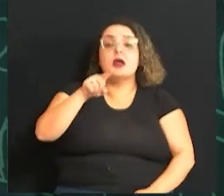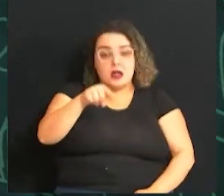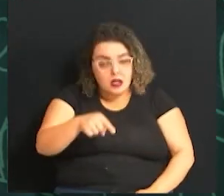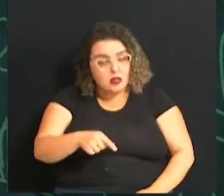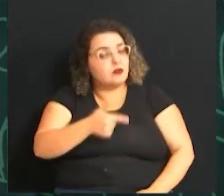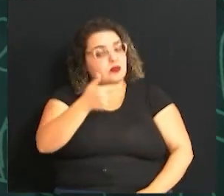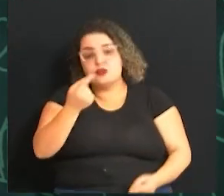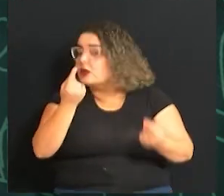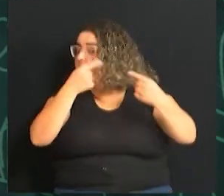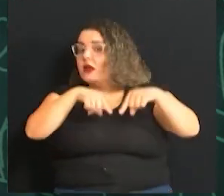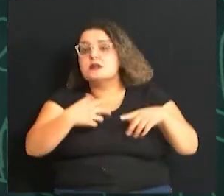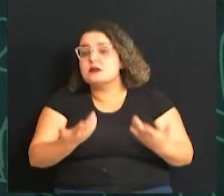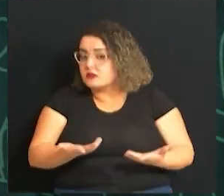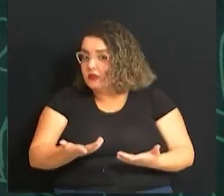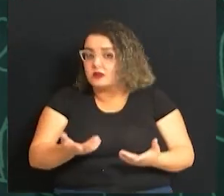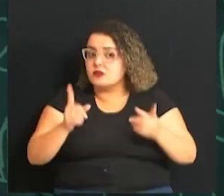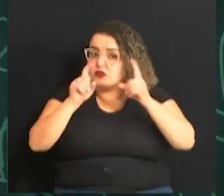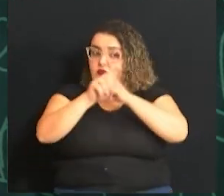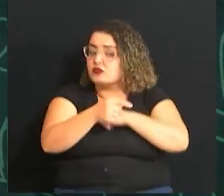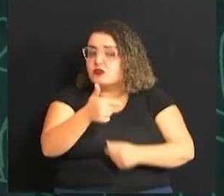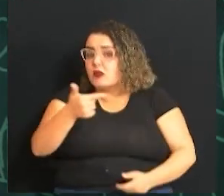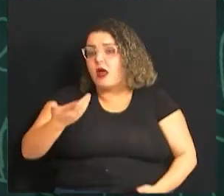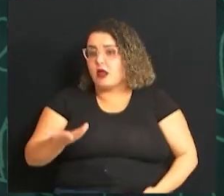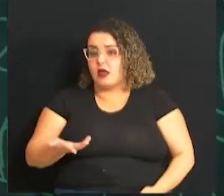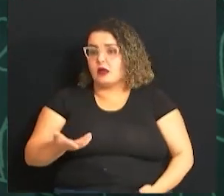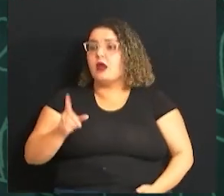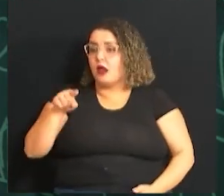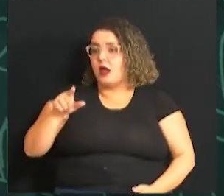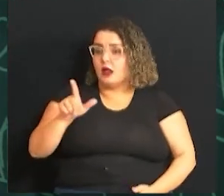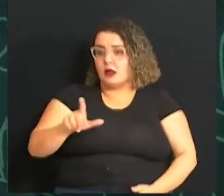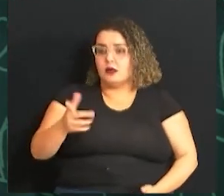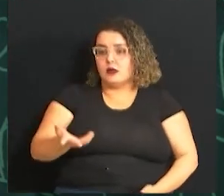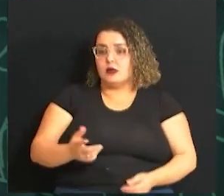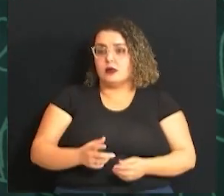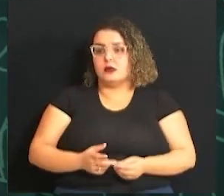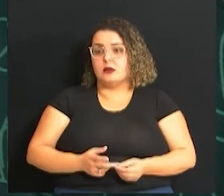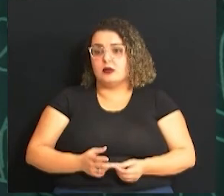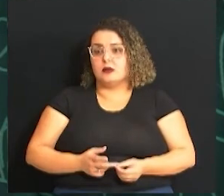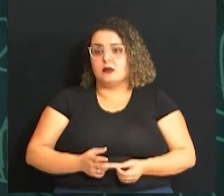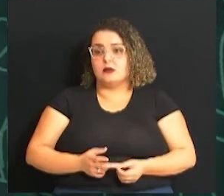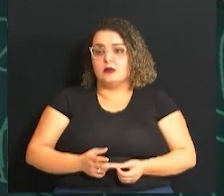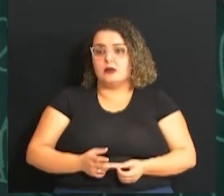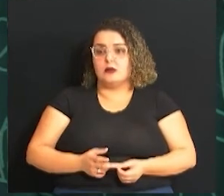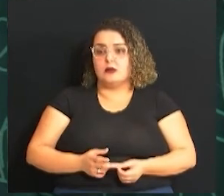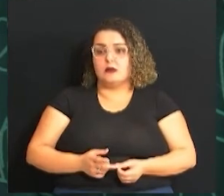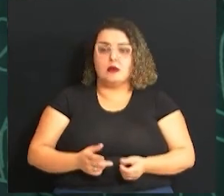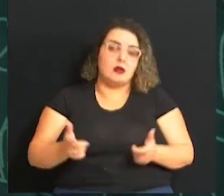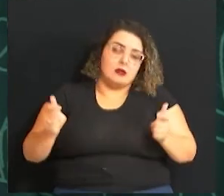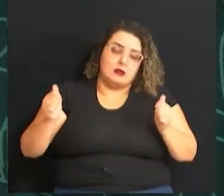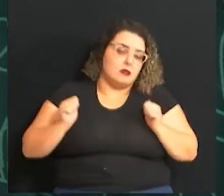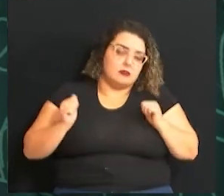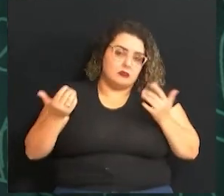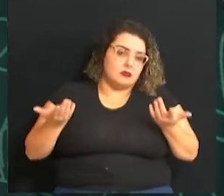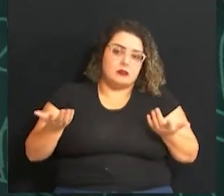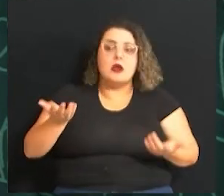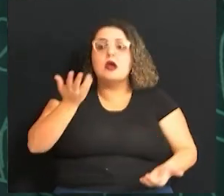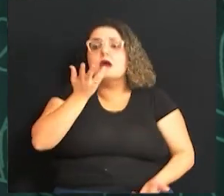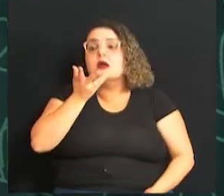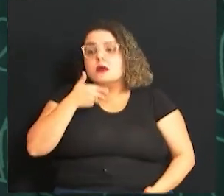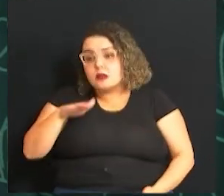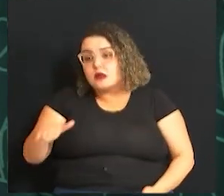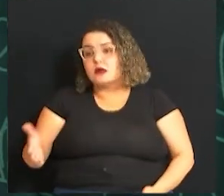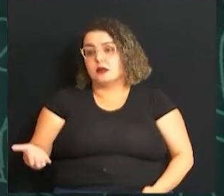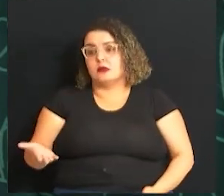onde ela vai... Não tem desafio, não tem desafio. Exatamente isso, tá? Aí fica muito cômodo, né?